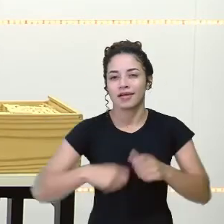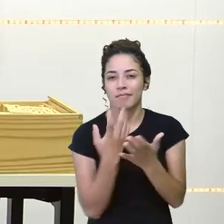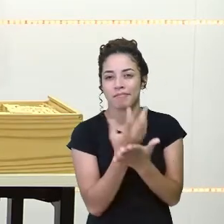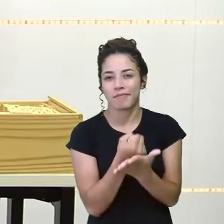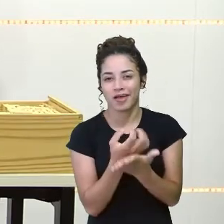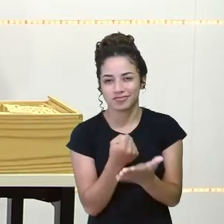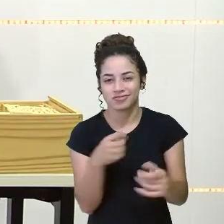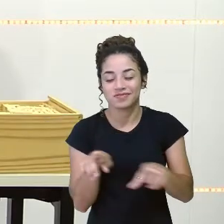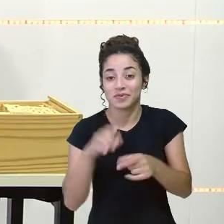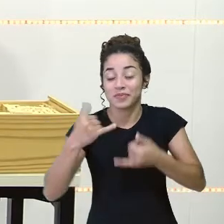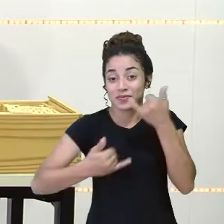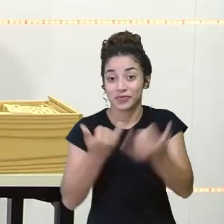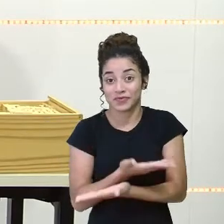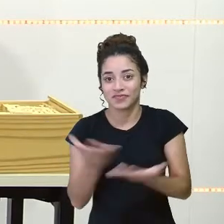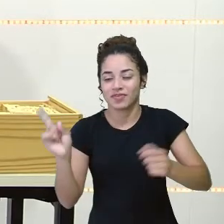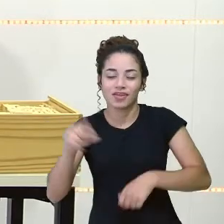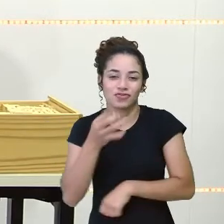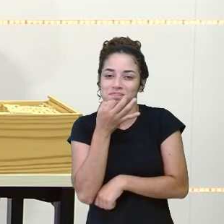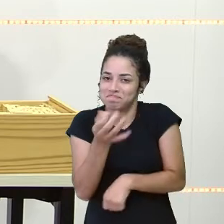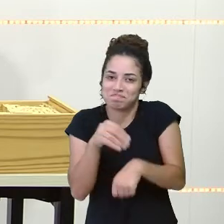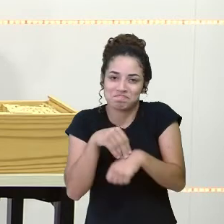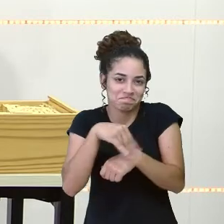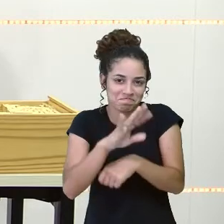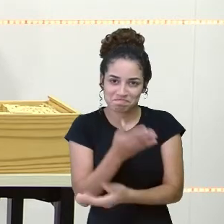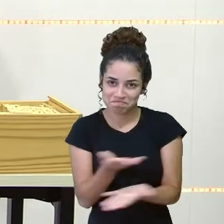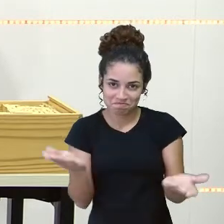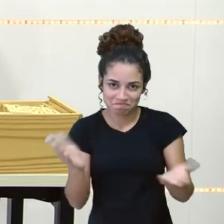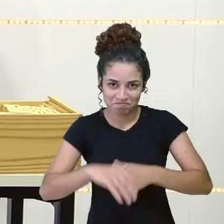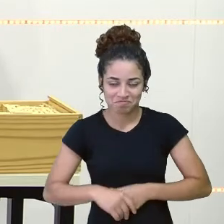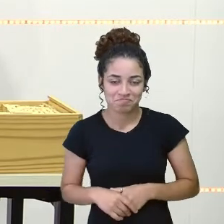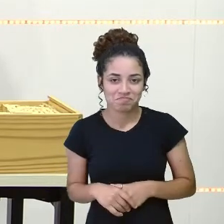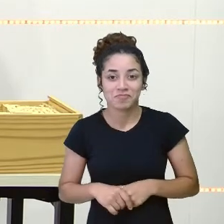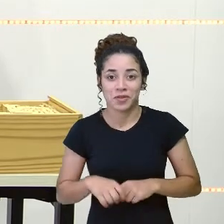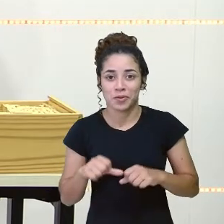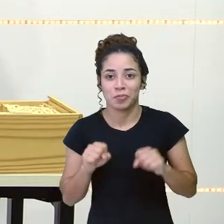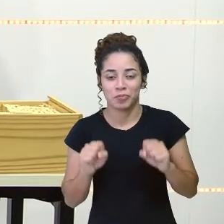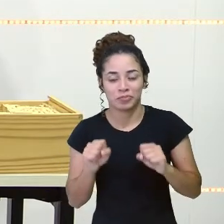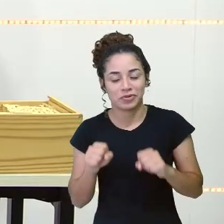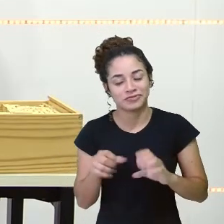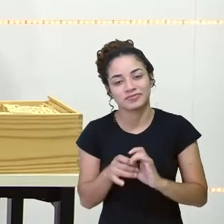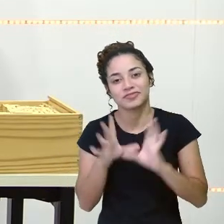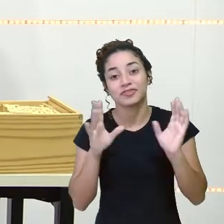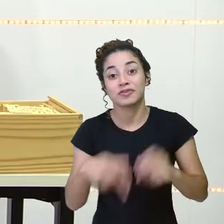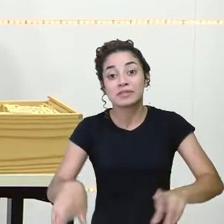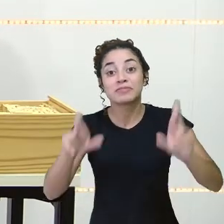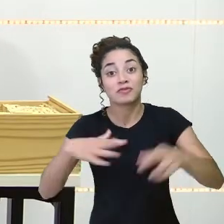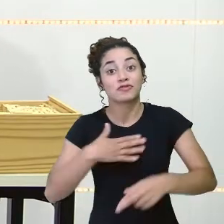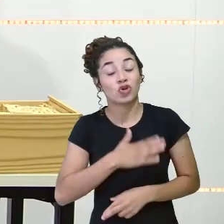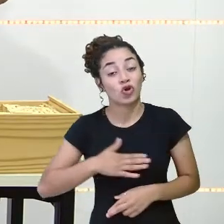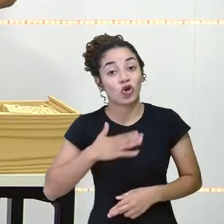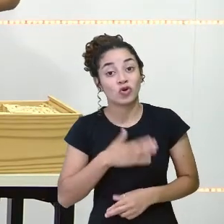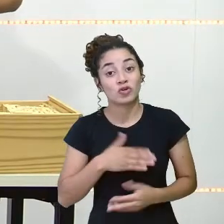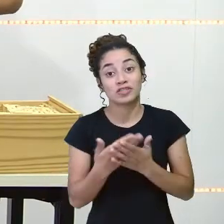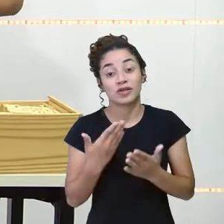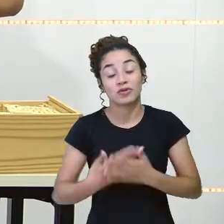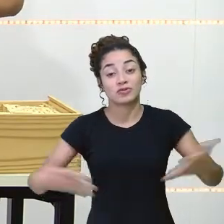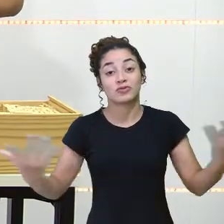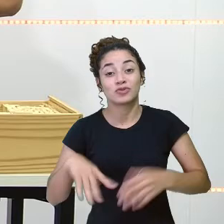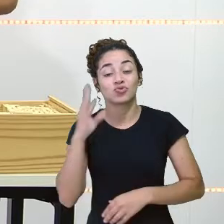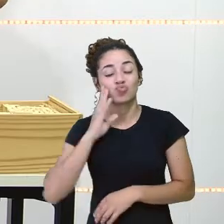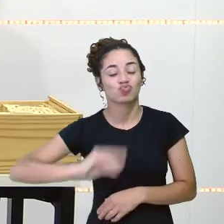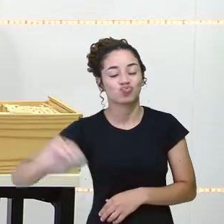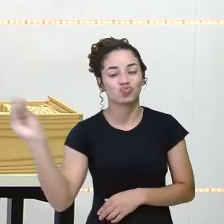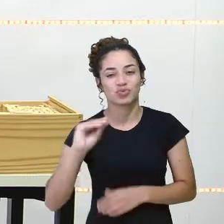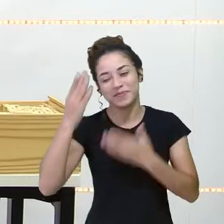com vocês aí. Fica a sugestão de aula que os professores podem ter esse template. Espero que vocês tenham gostado da nossa aula de hoje.